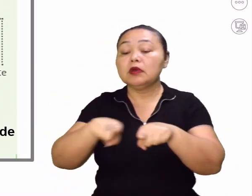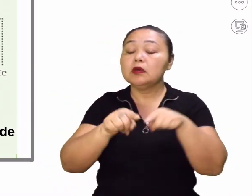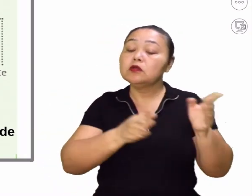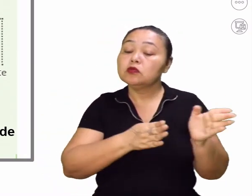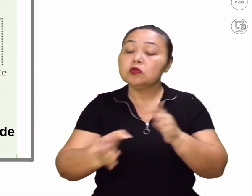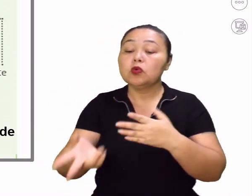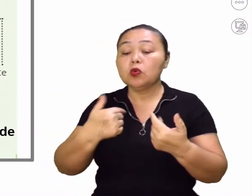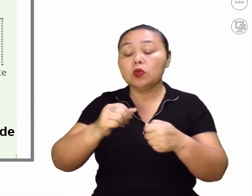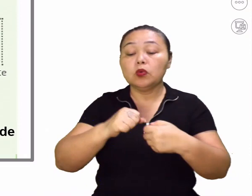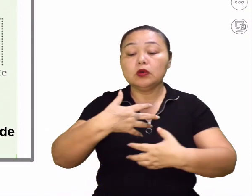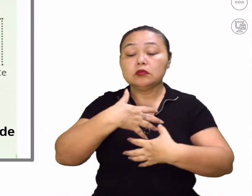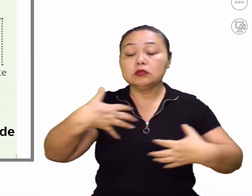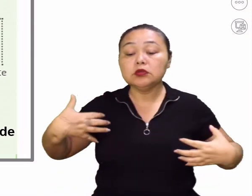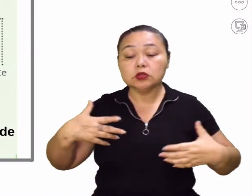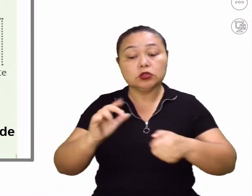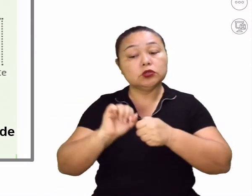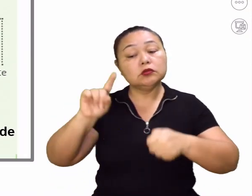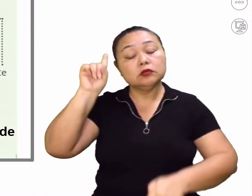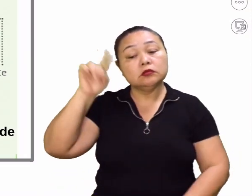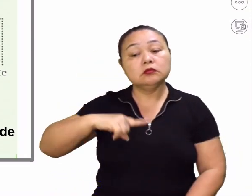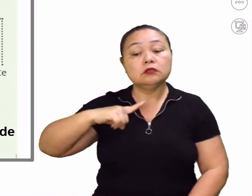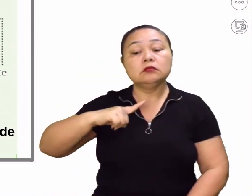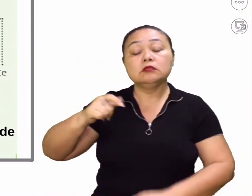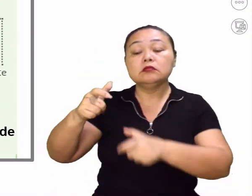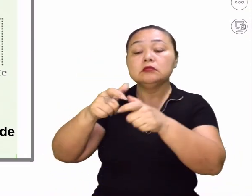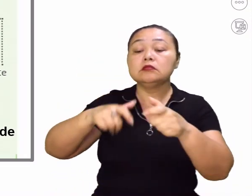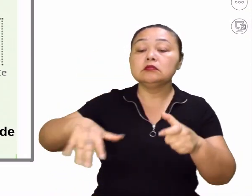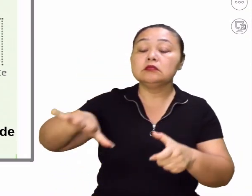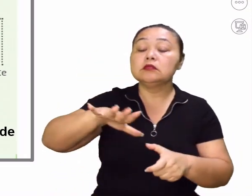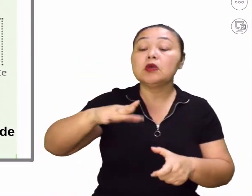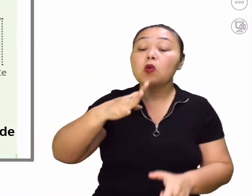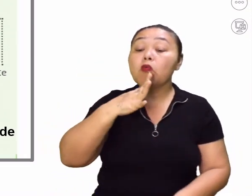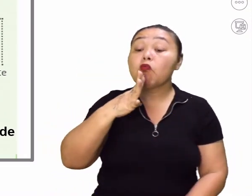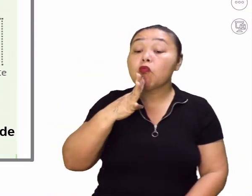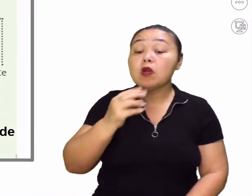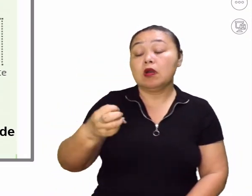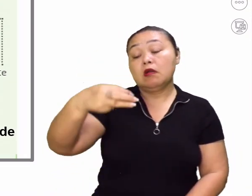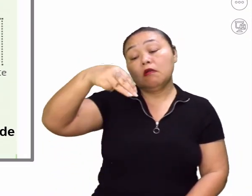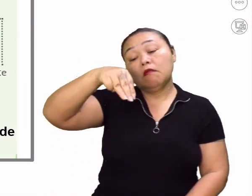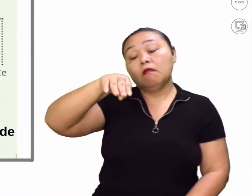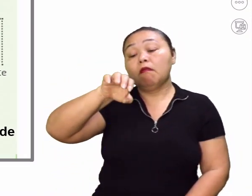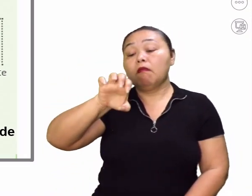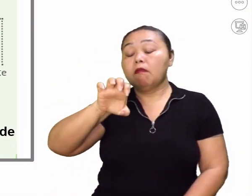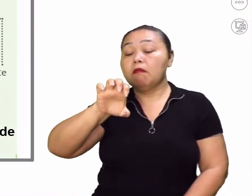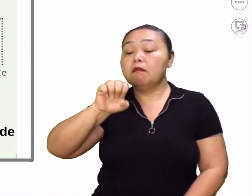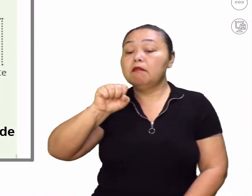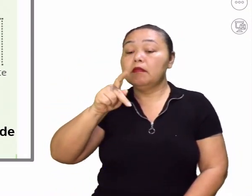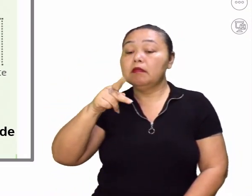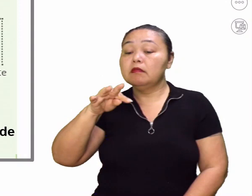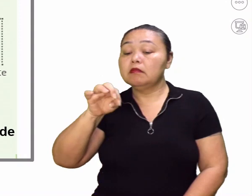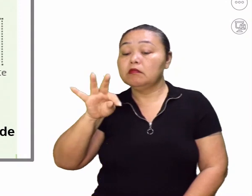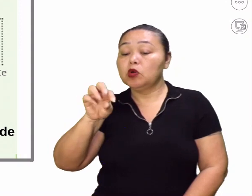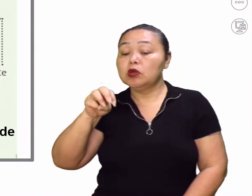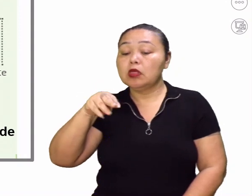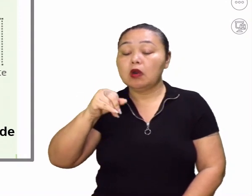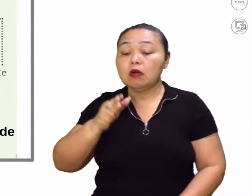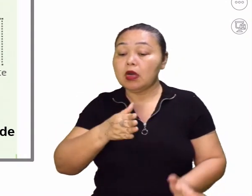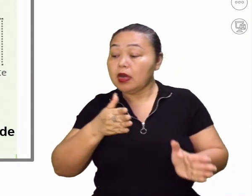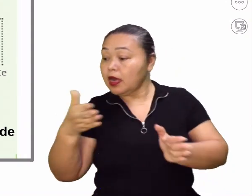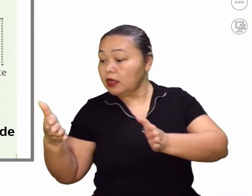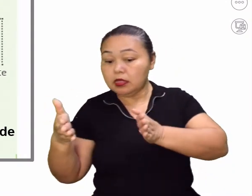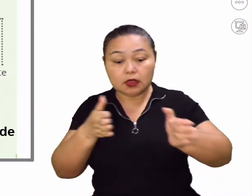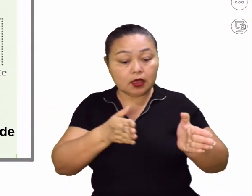Então, essa região era conhecida como a Mesopotâmia, região entre